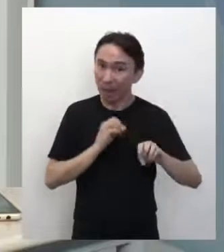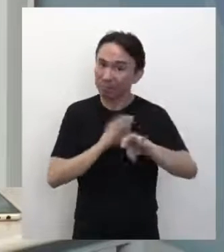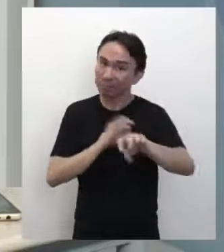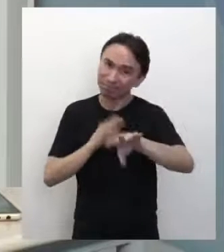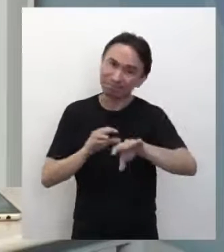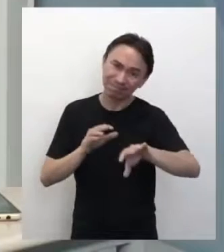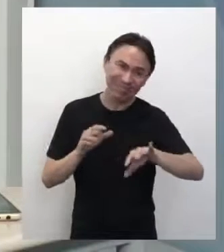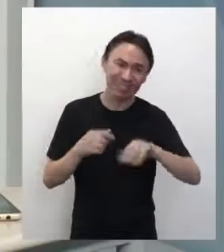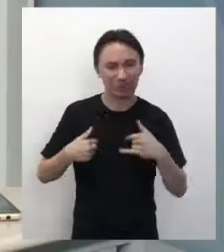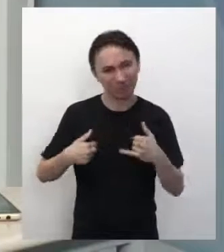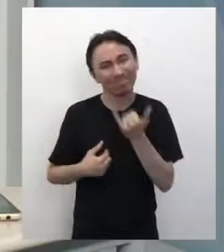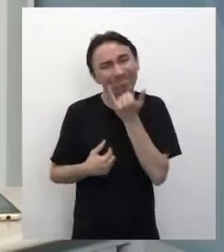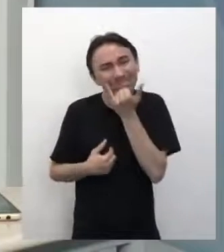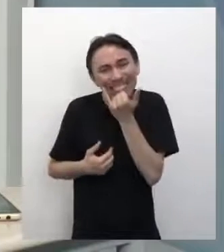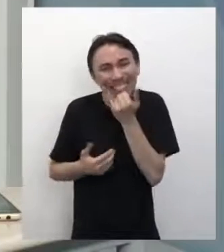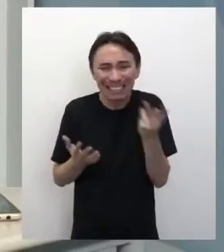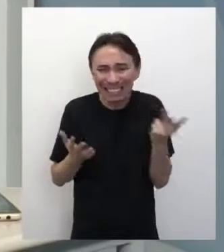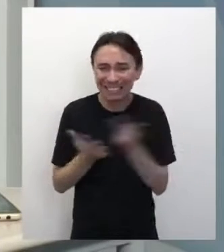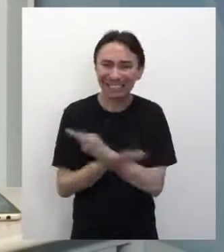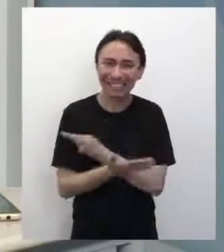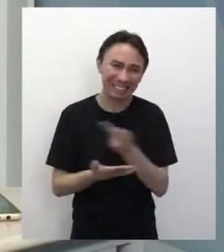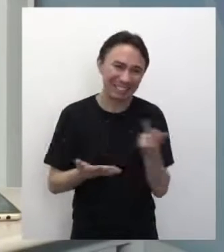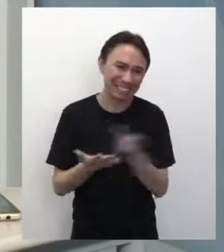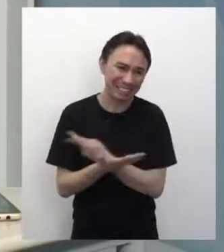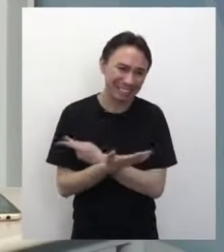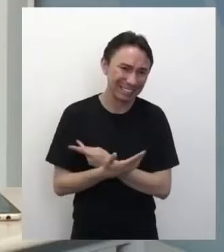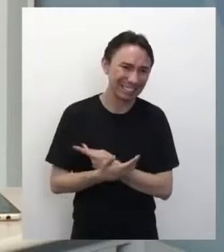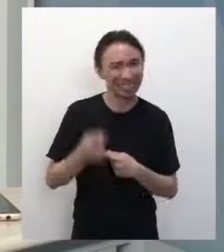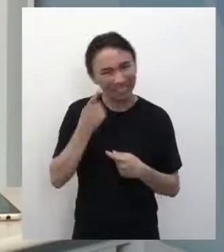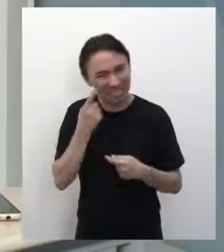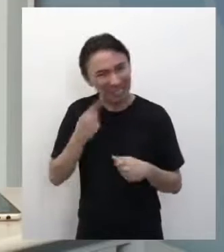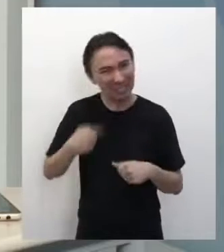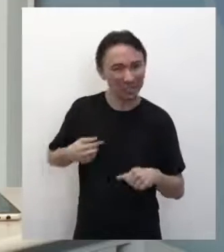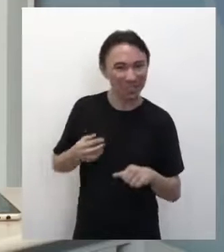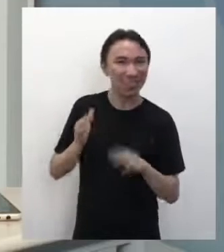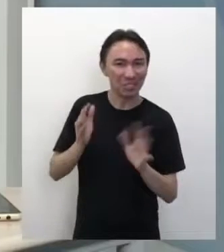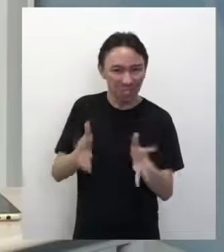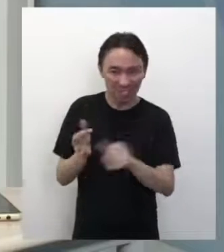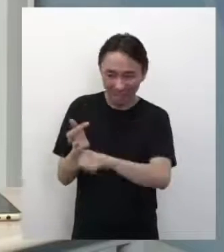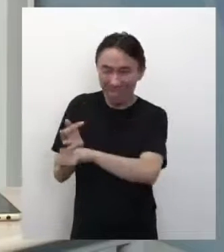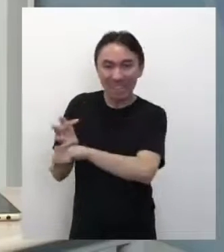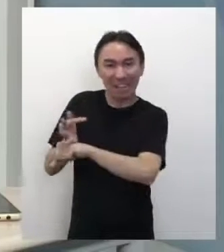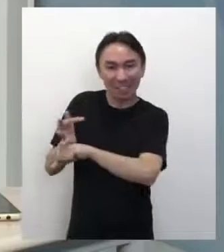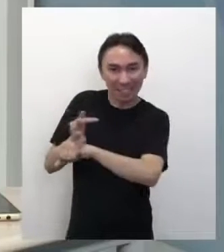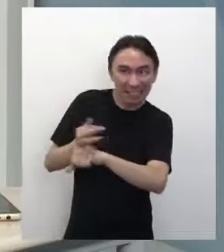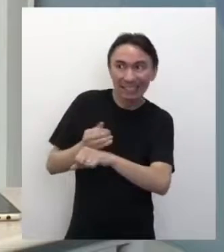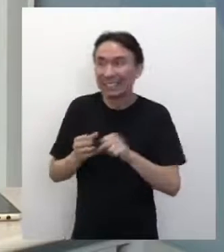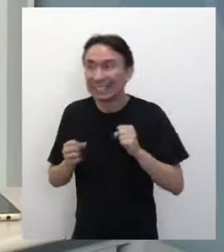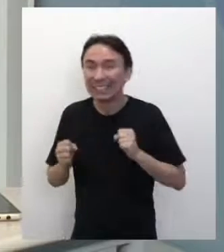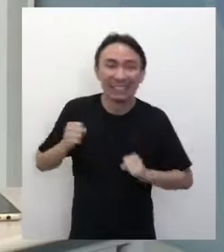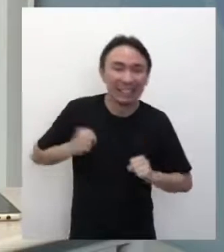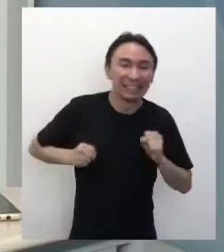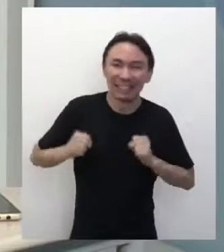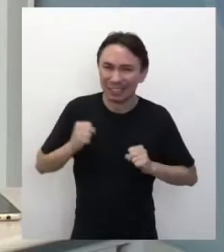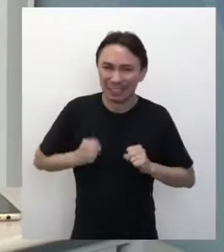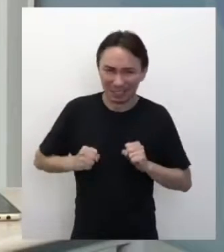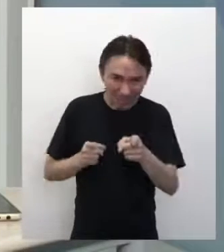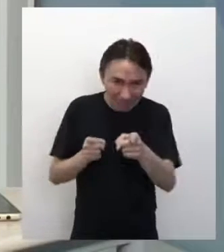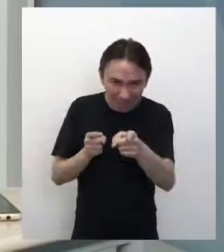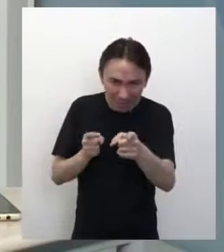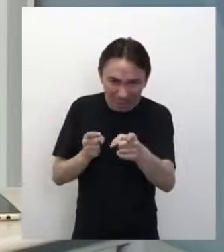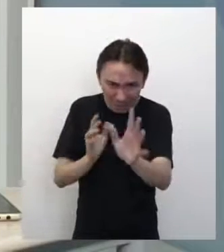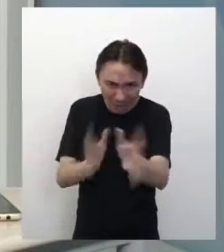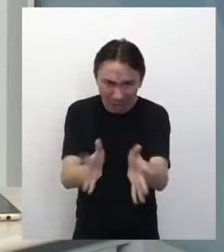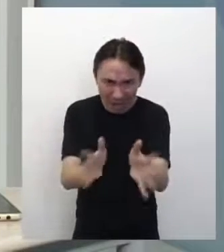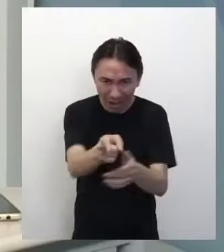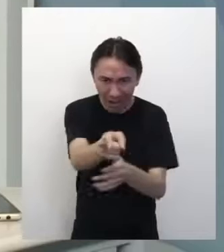desculpas, é um erro meu, porque tem que olhar. Mas sabe quando a gente está entrando em clima de férias já? E você já vai desacelerando? Acontece isso com vocês quando está